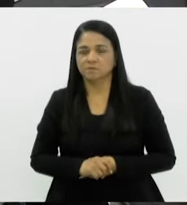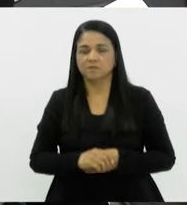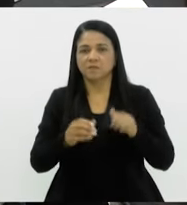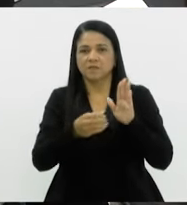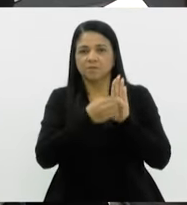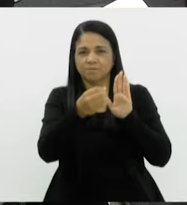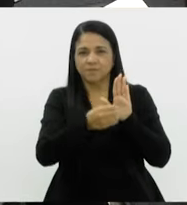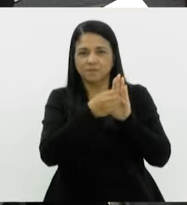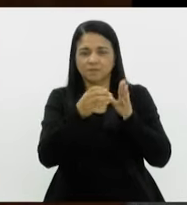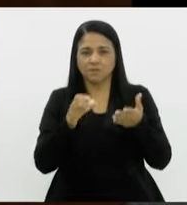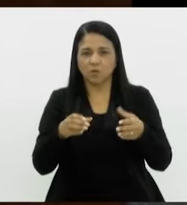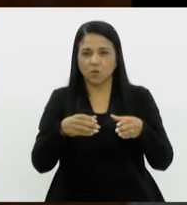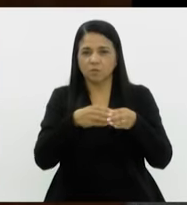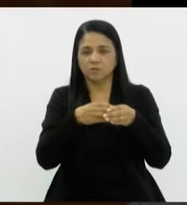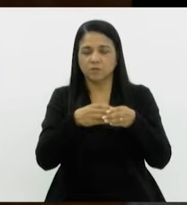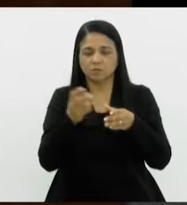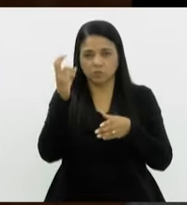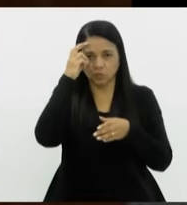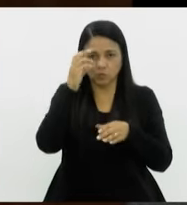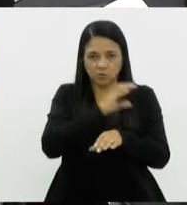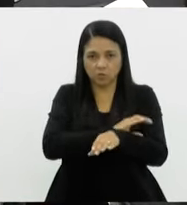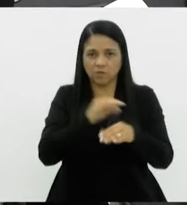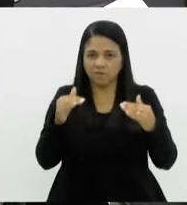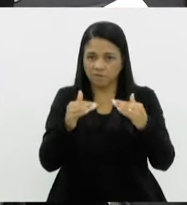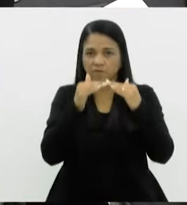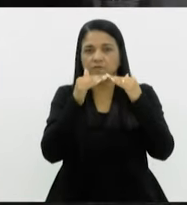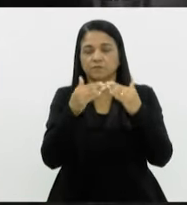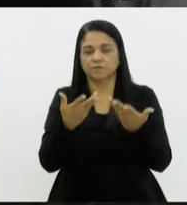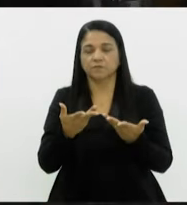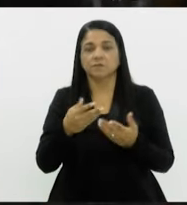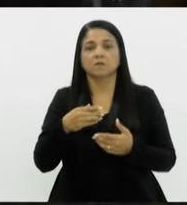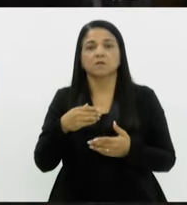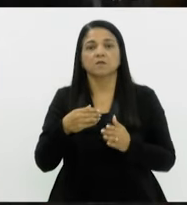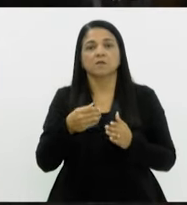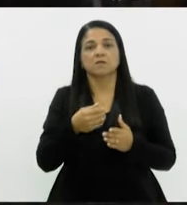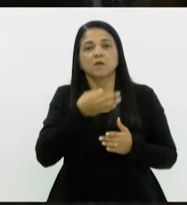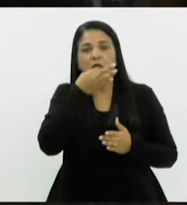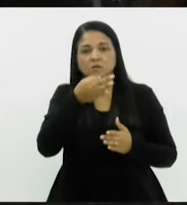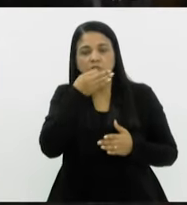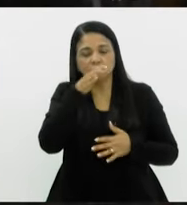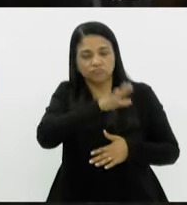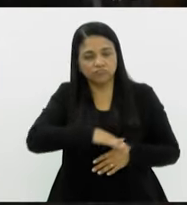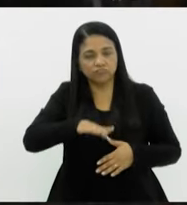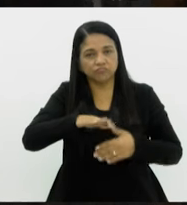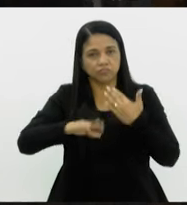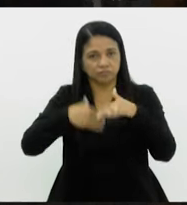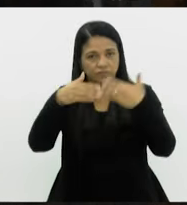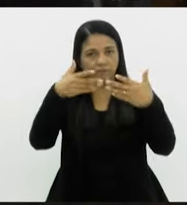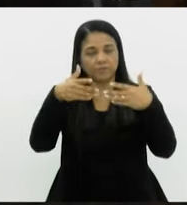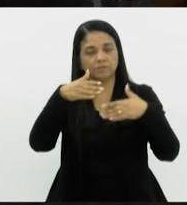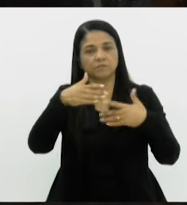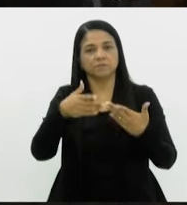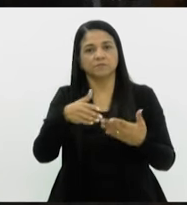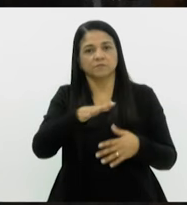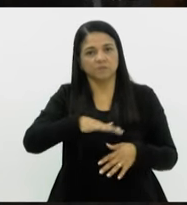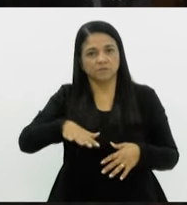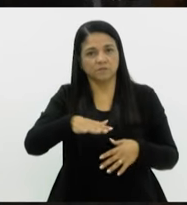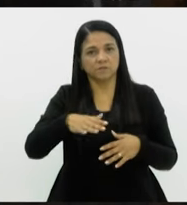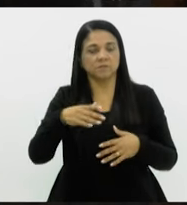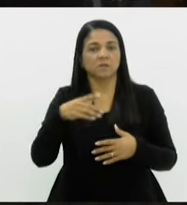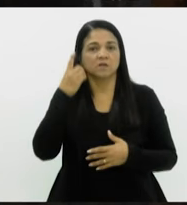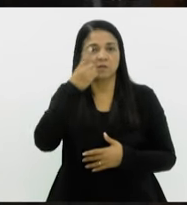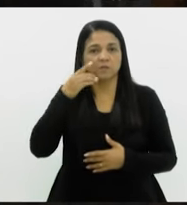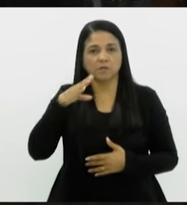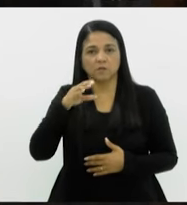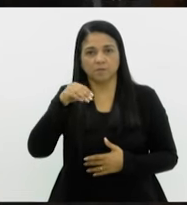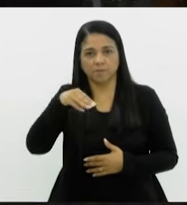Parecer da Comissão de Cultura, parecer favorável. Pela Comissão de Assuntos Municipais e Desenvolvimento Regionais, deputado Carlos Macedo.